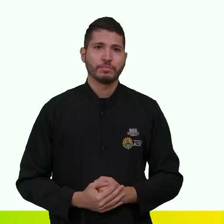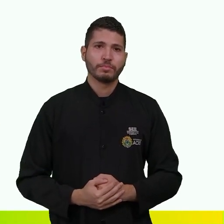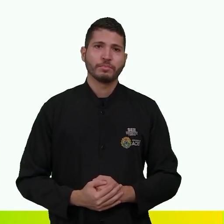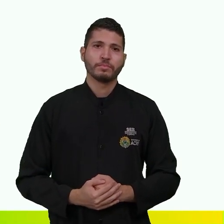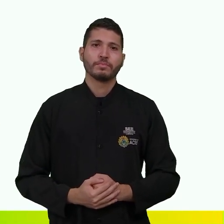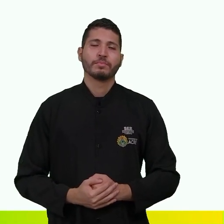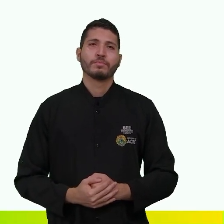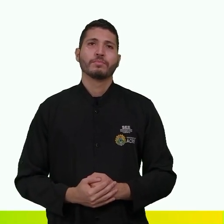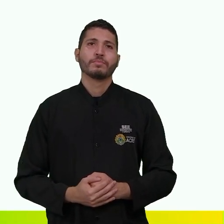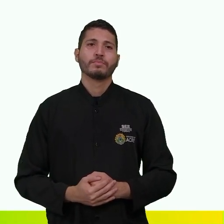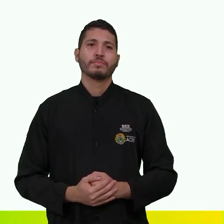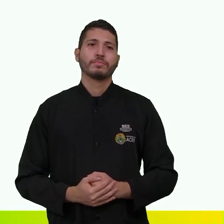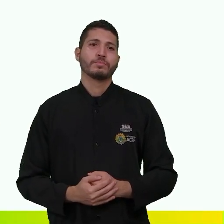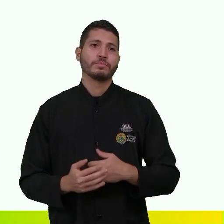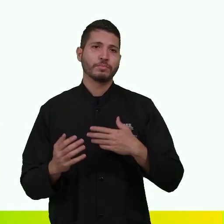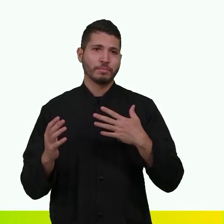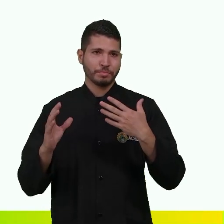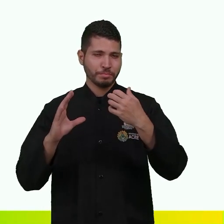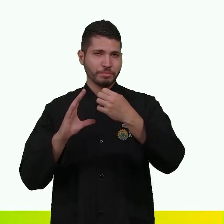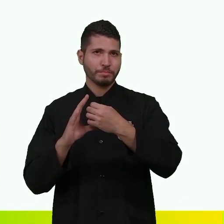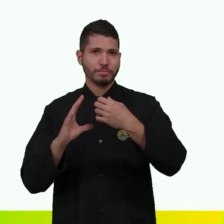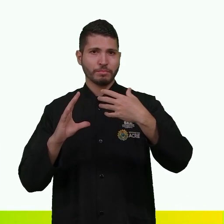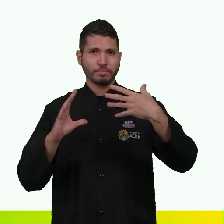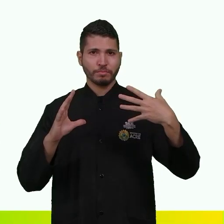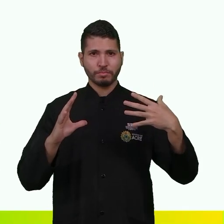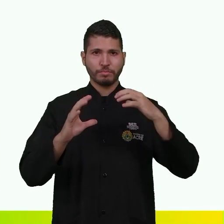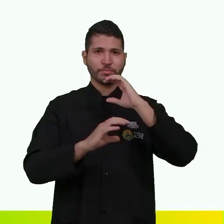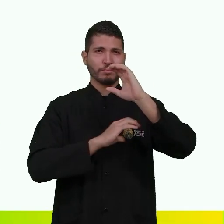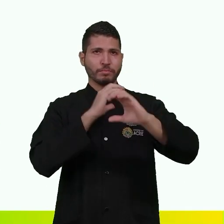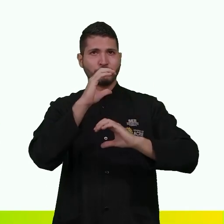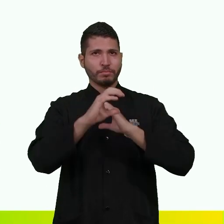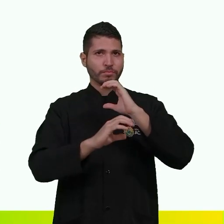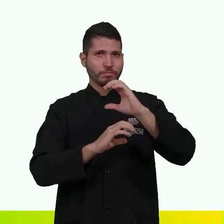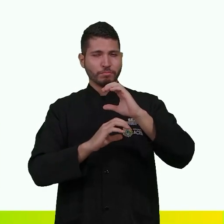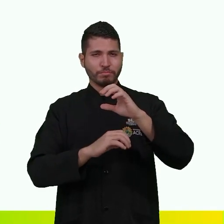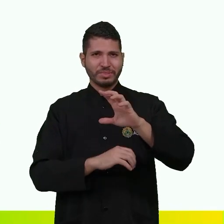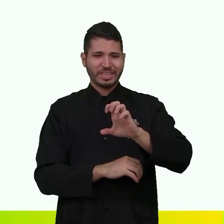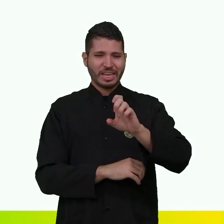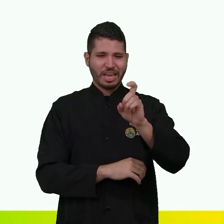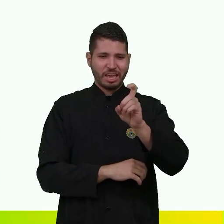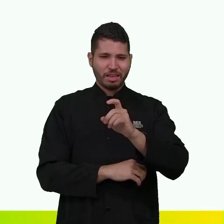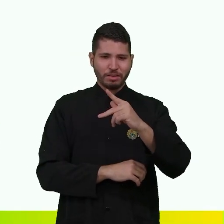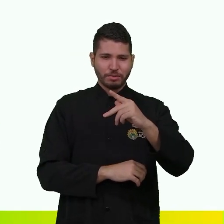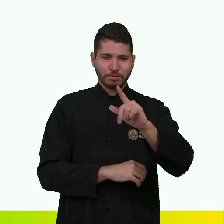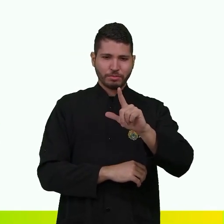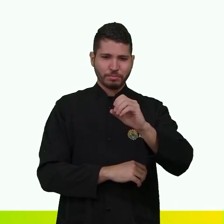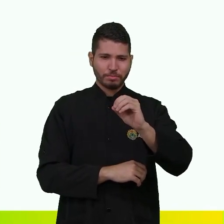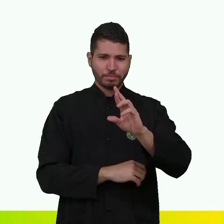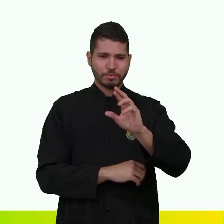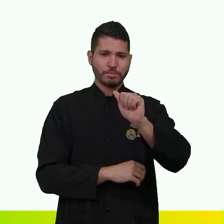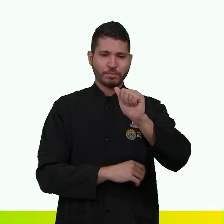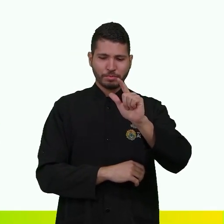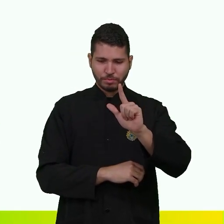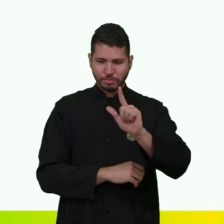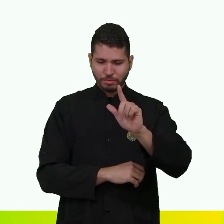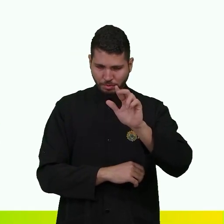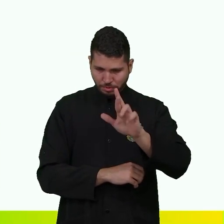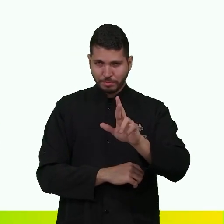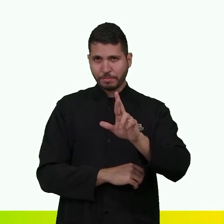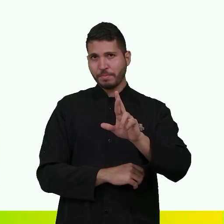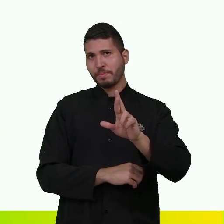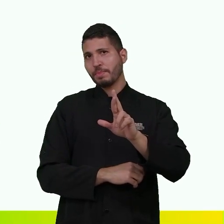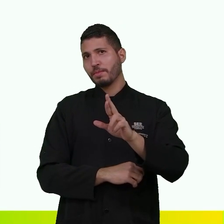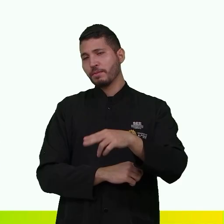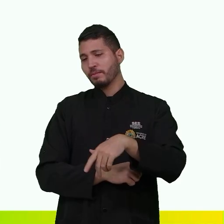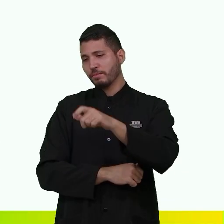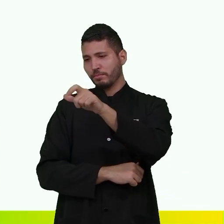características frequentemente coexistem, criando um ciclo de exploração no qual o trabalhador dificilmente consegue escapar